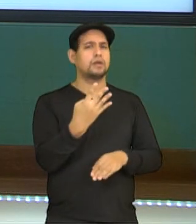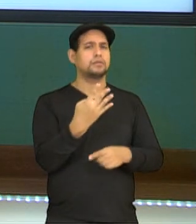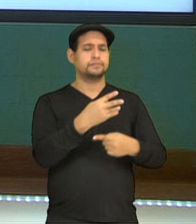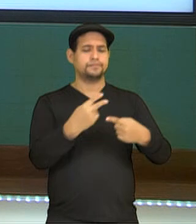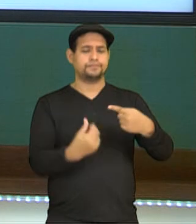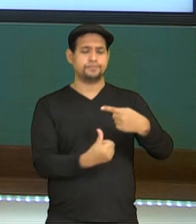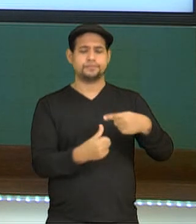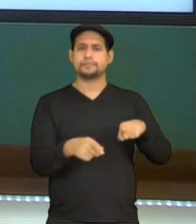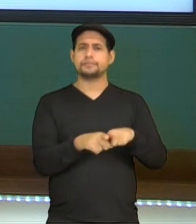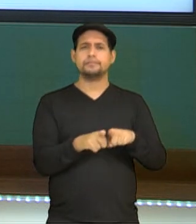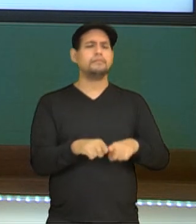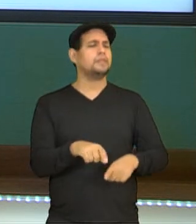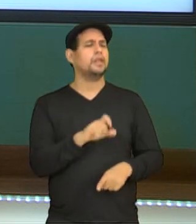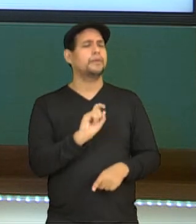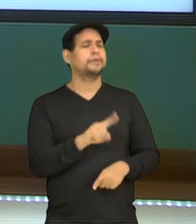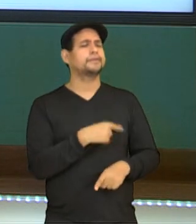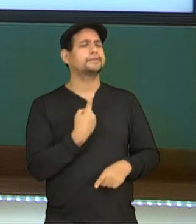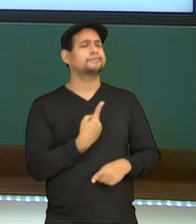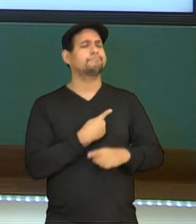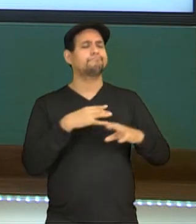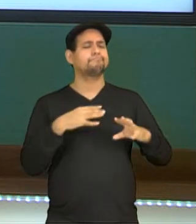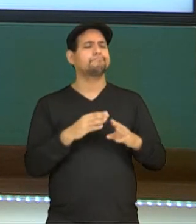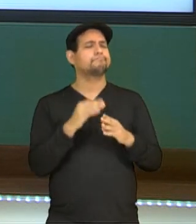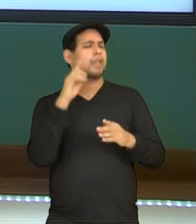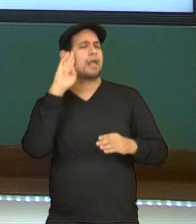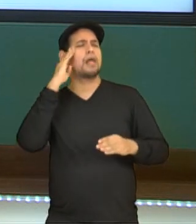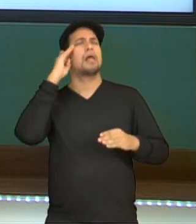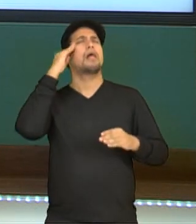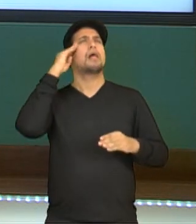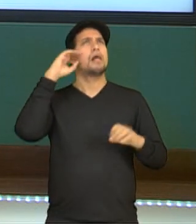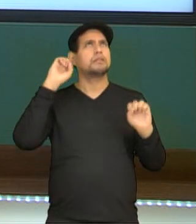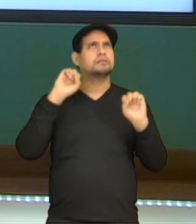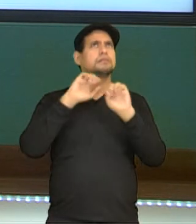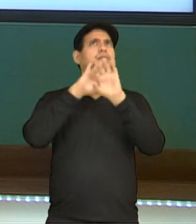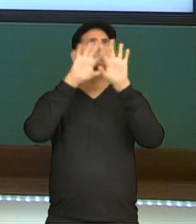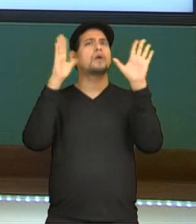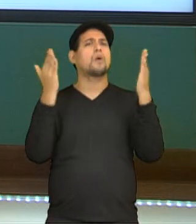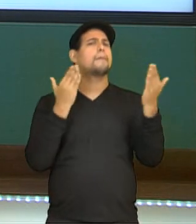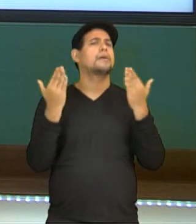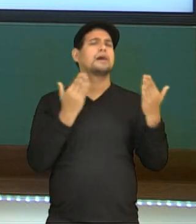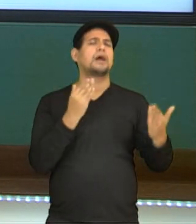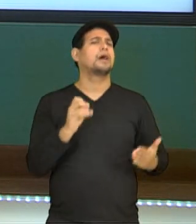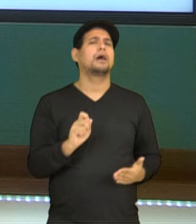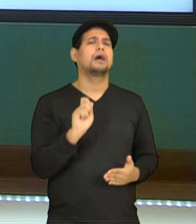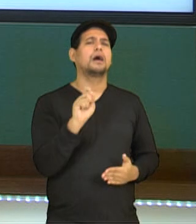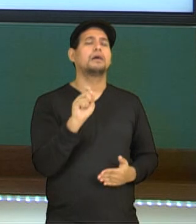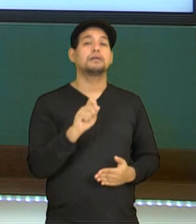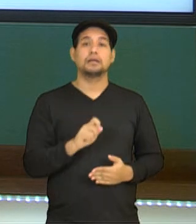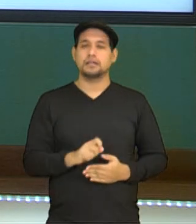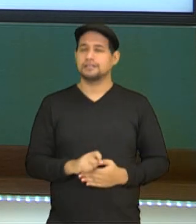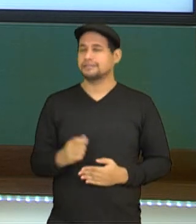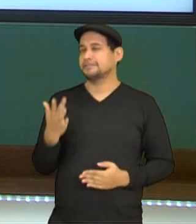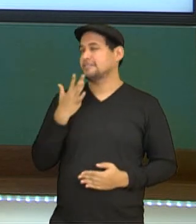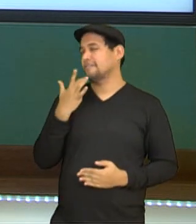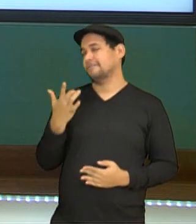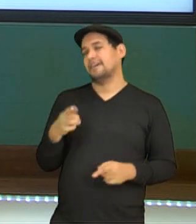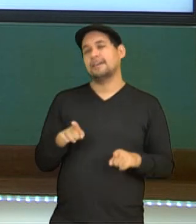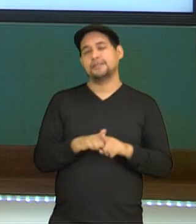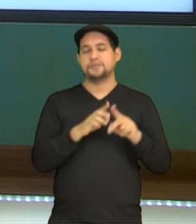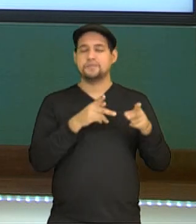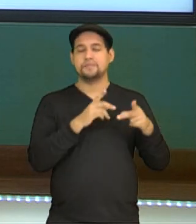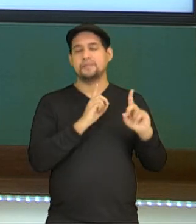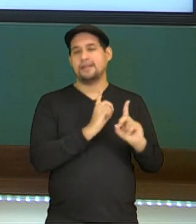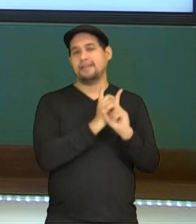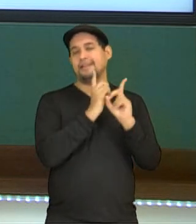6. E o que que a gente pode concluir, né? O que que a gente pode comparar com isso? Fica mais fácil de identificar, não